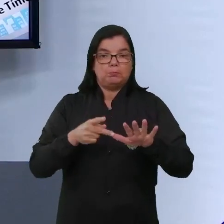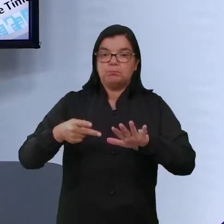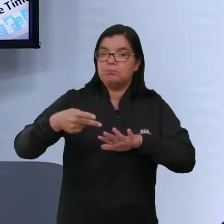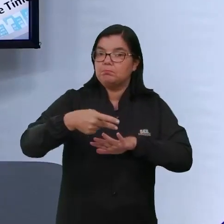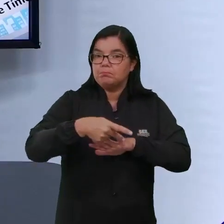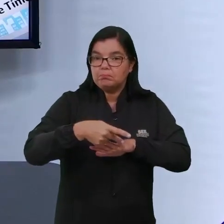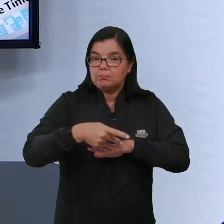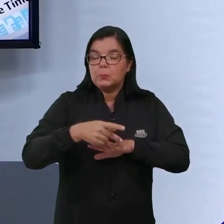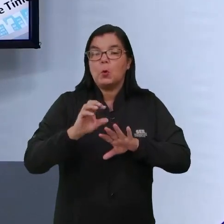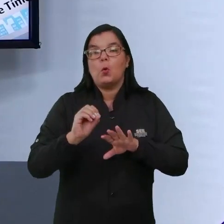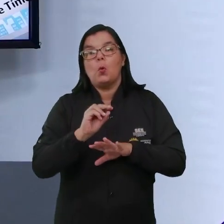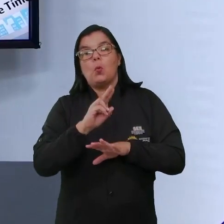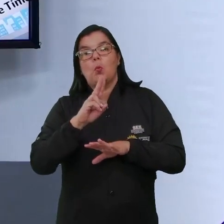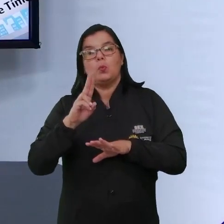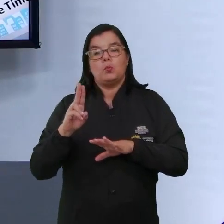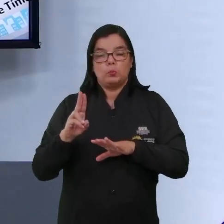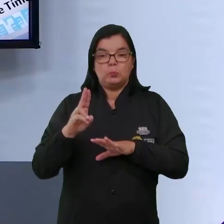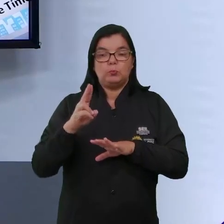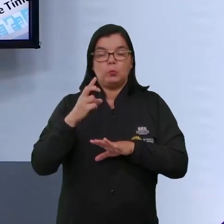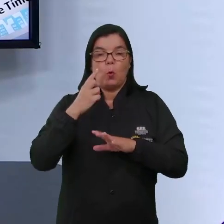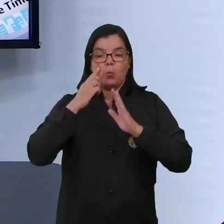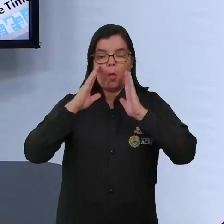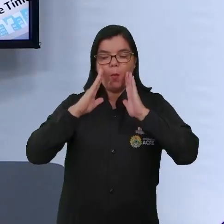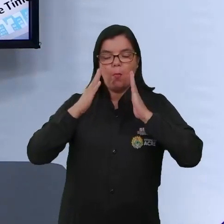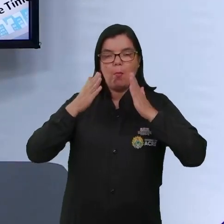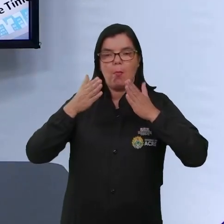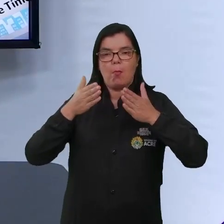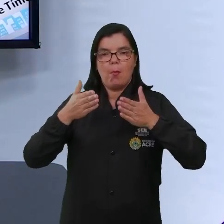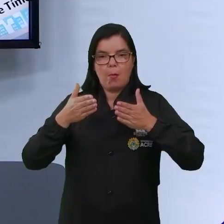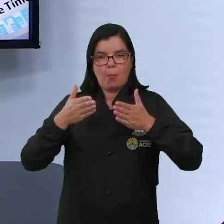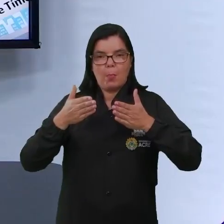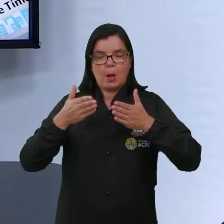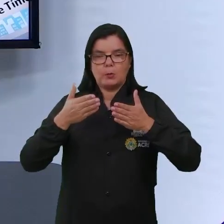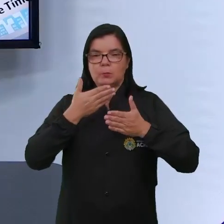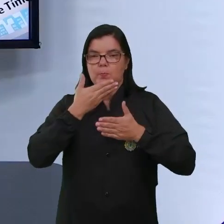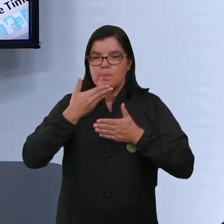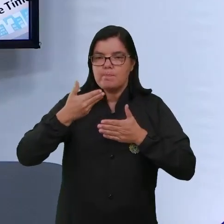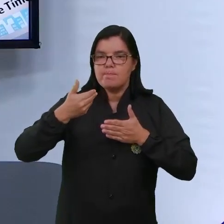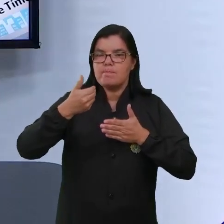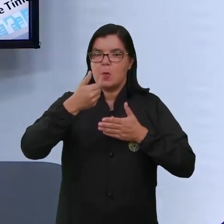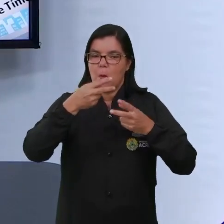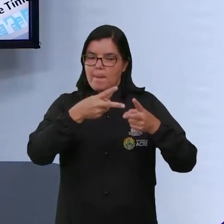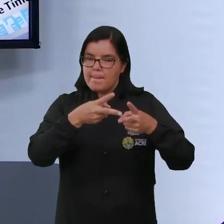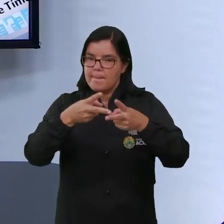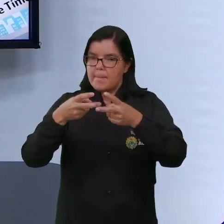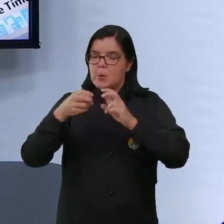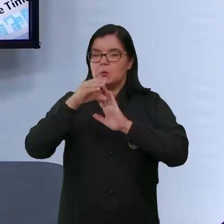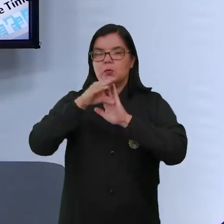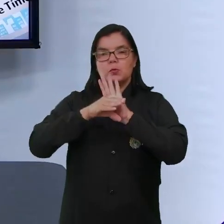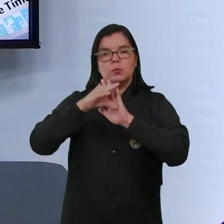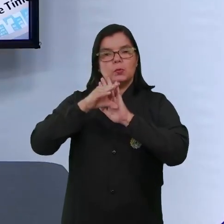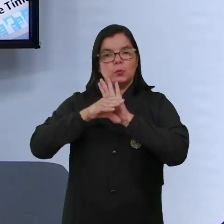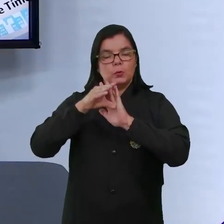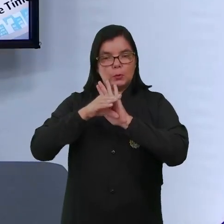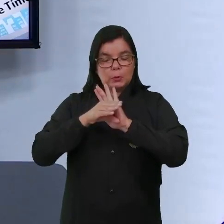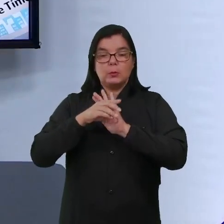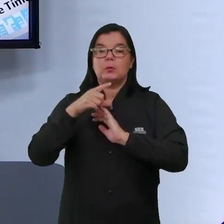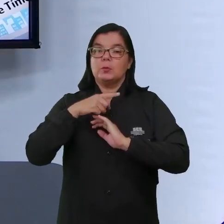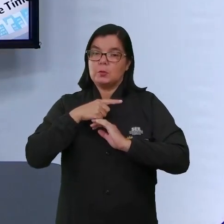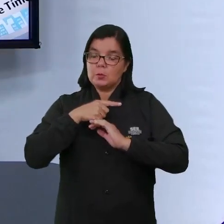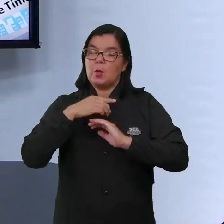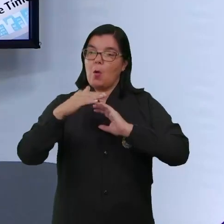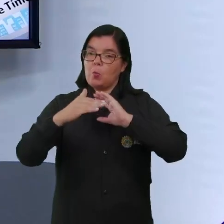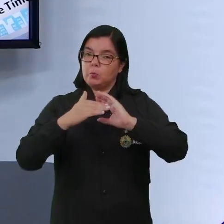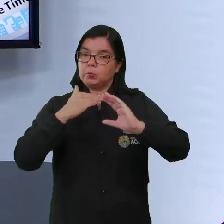Ou será que eu tenho um olhar muito mais aguçado, muito mais aprimorado para os conteúdos que eu